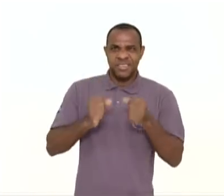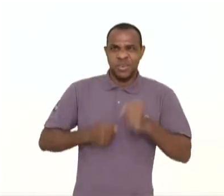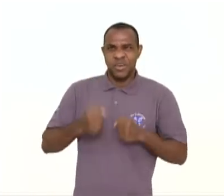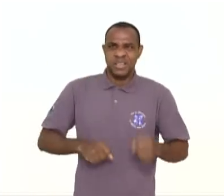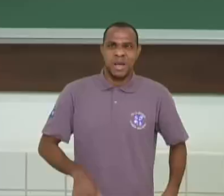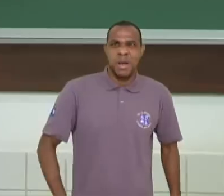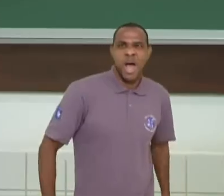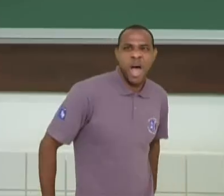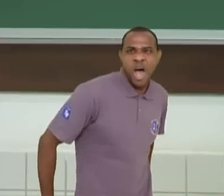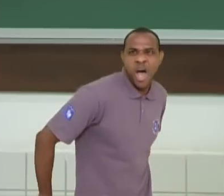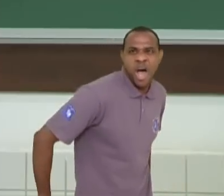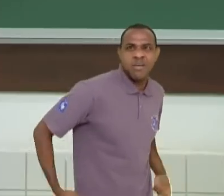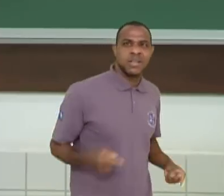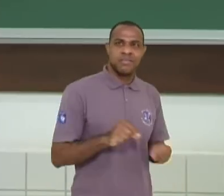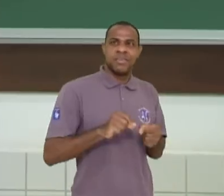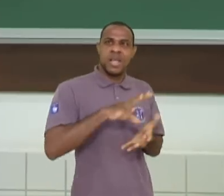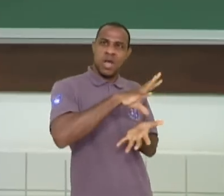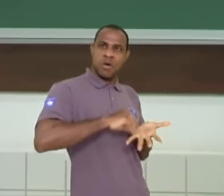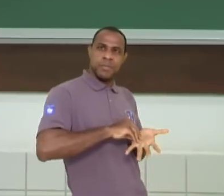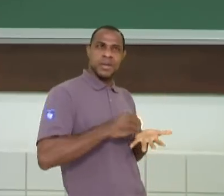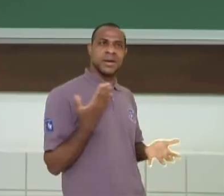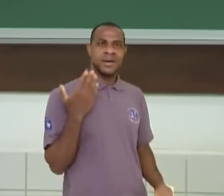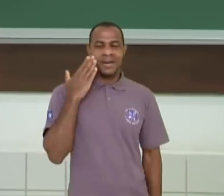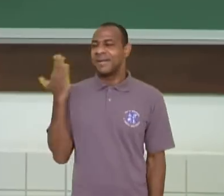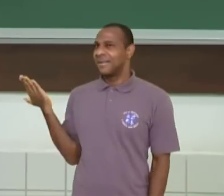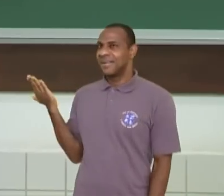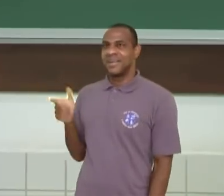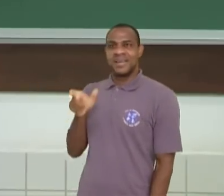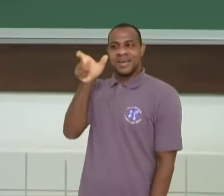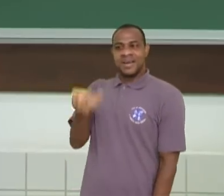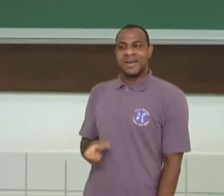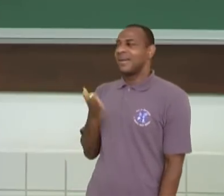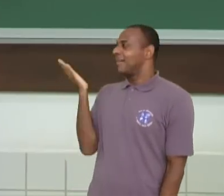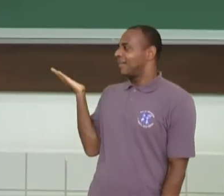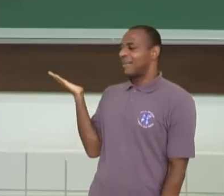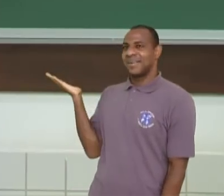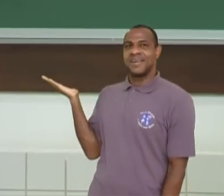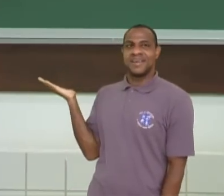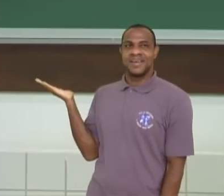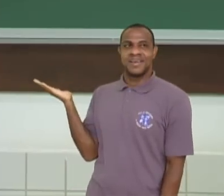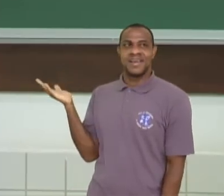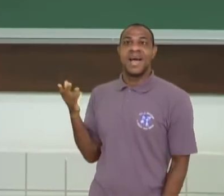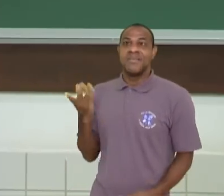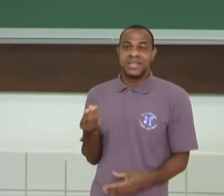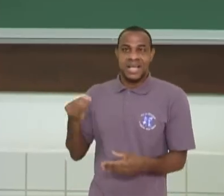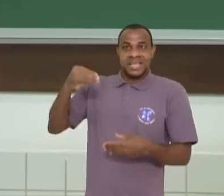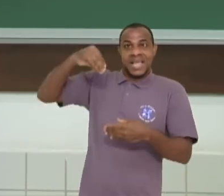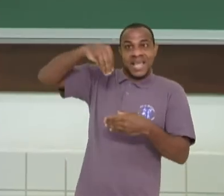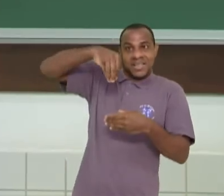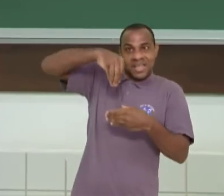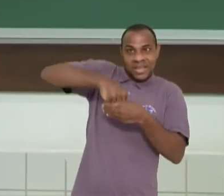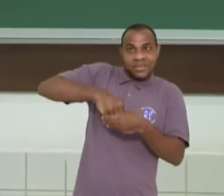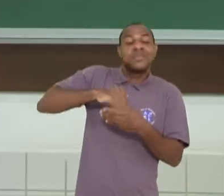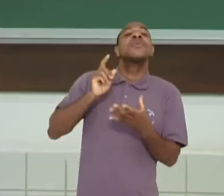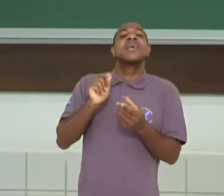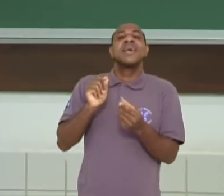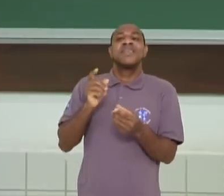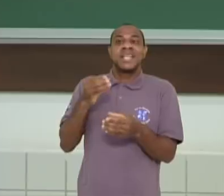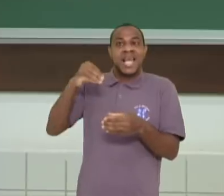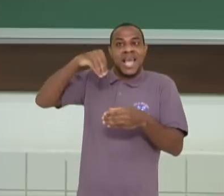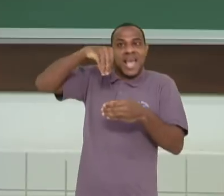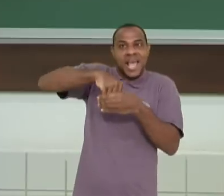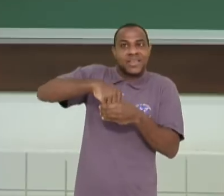você acabou imitando o personagem ali, e aí você entra dentro do jogo da imitação. Então, na educação física nós